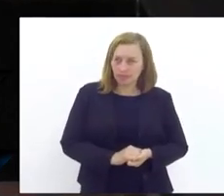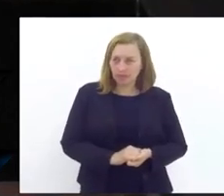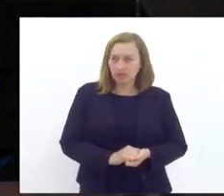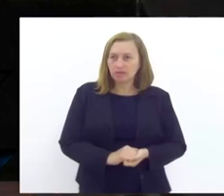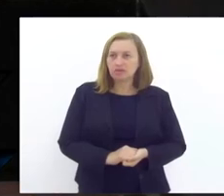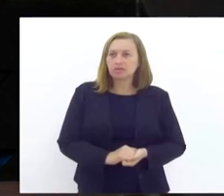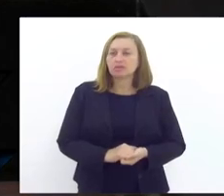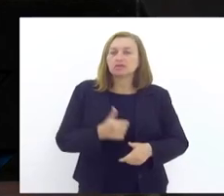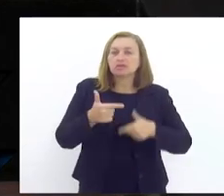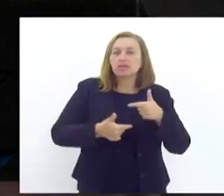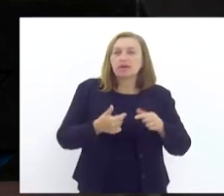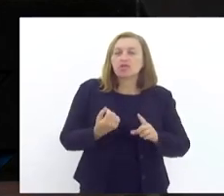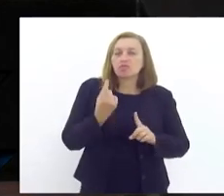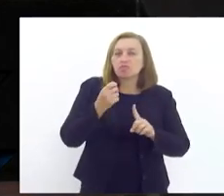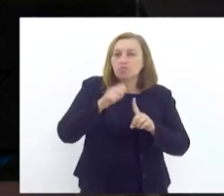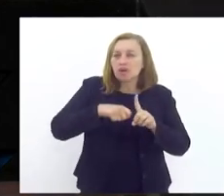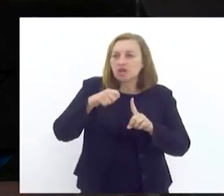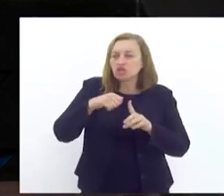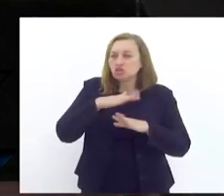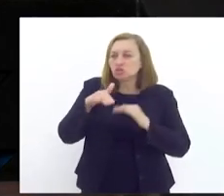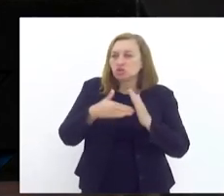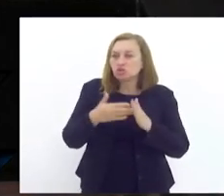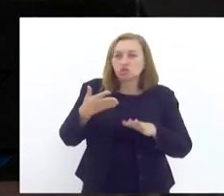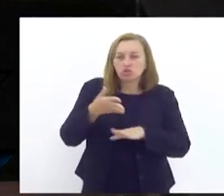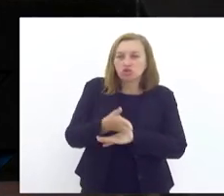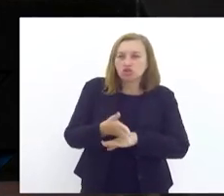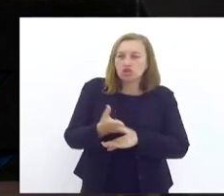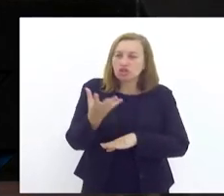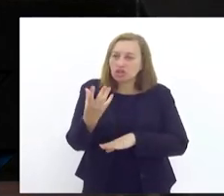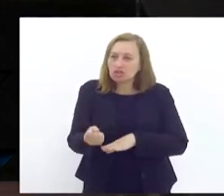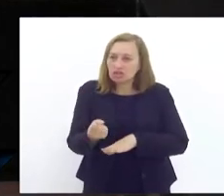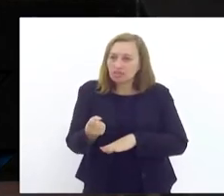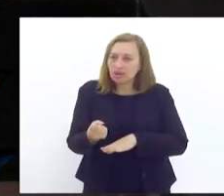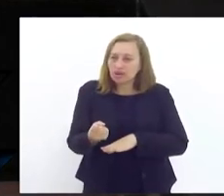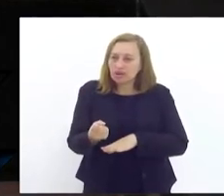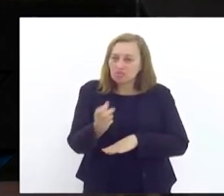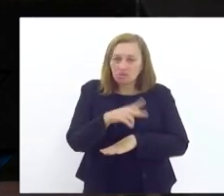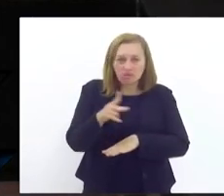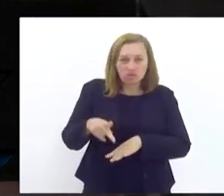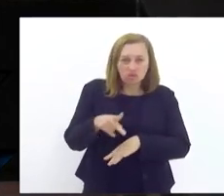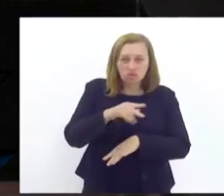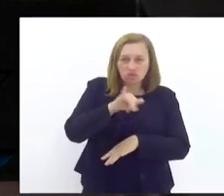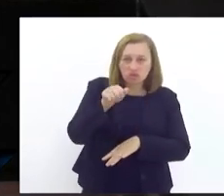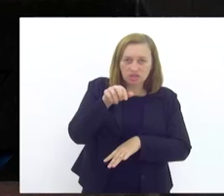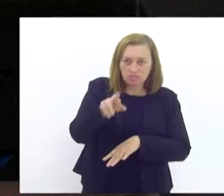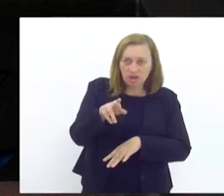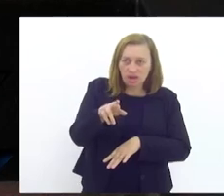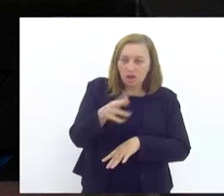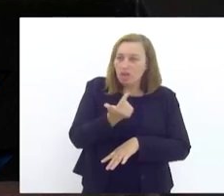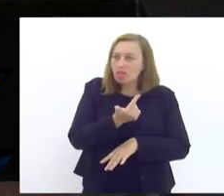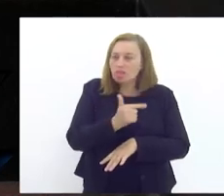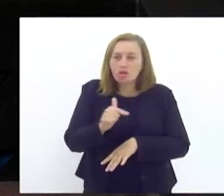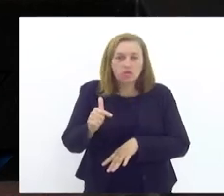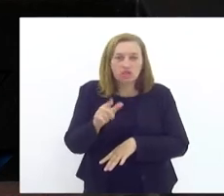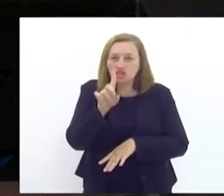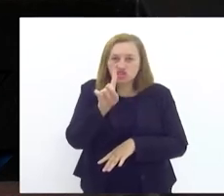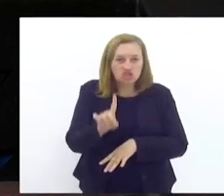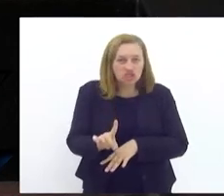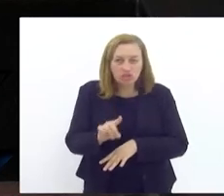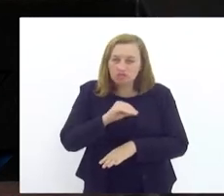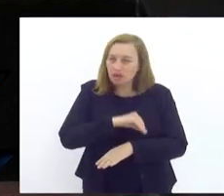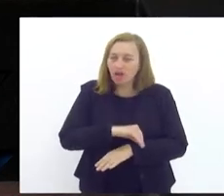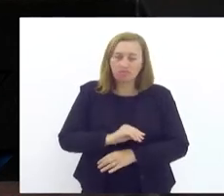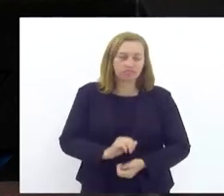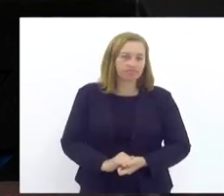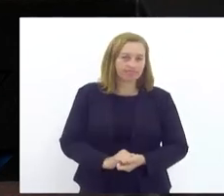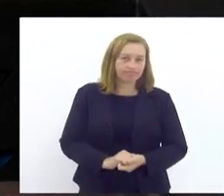trabalha o mês todo e quando chega na hora de receber o professor Josemar não tem o direito ao seu salário